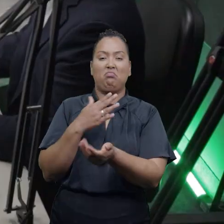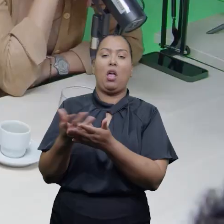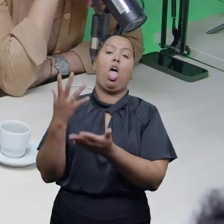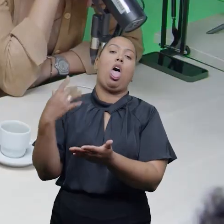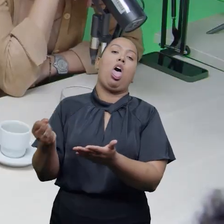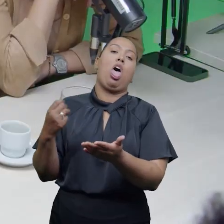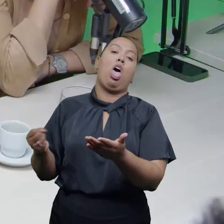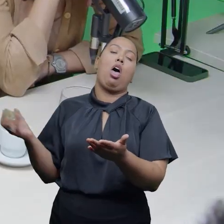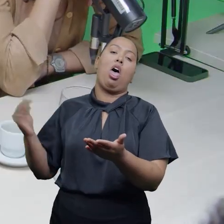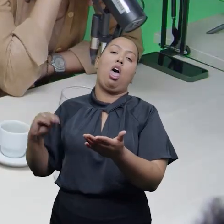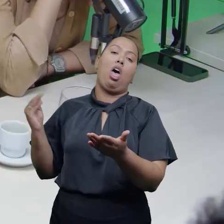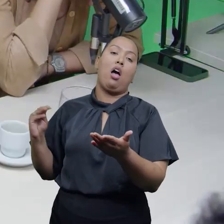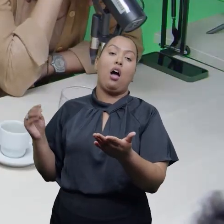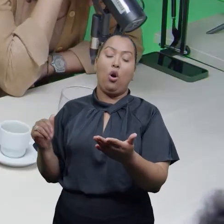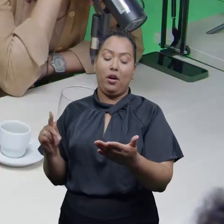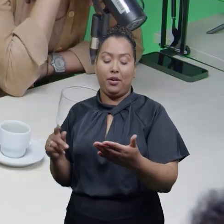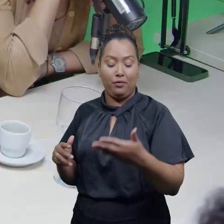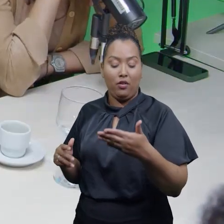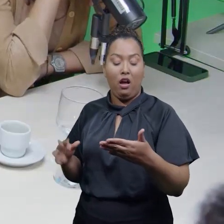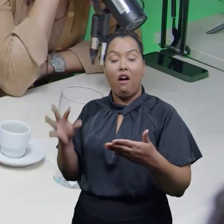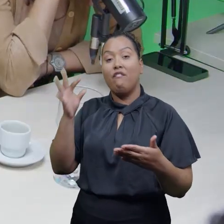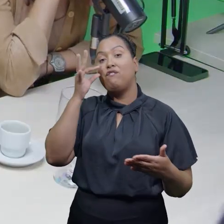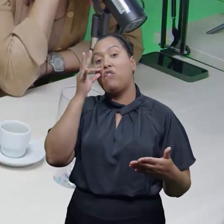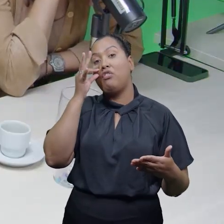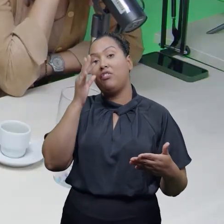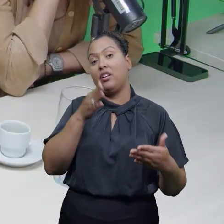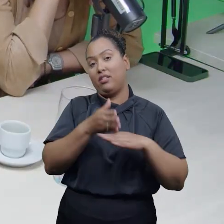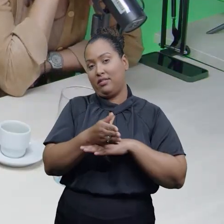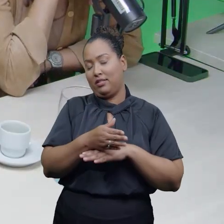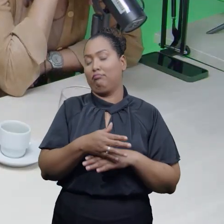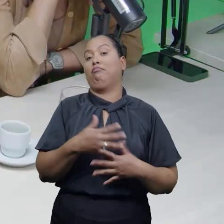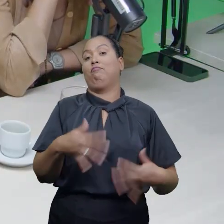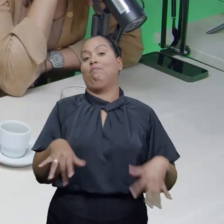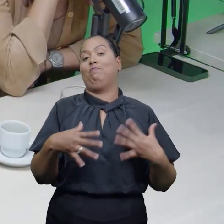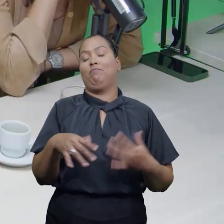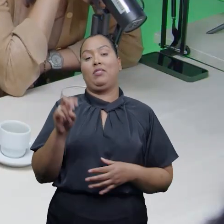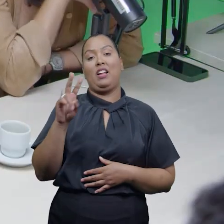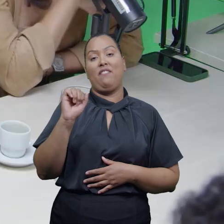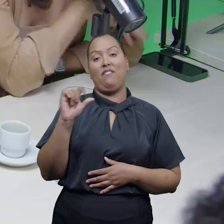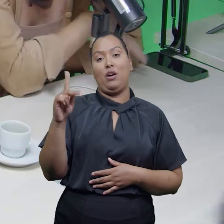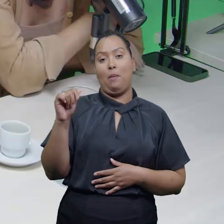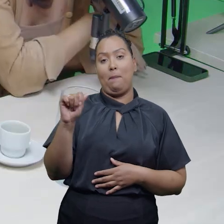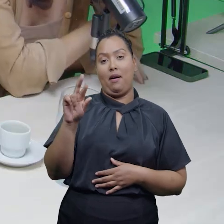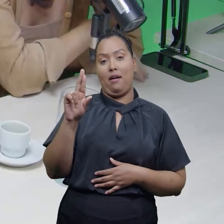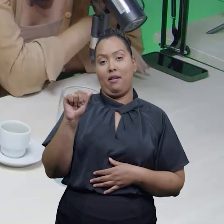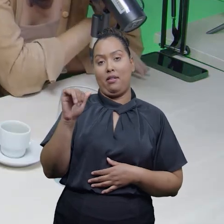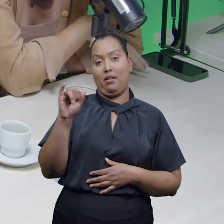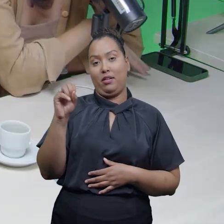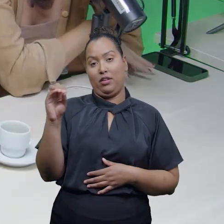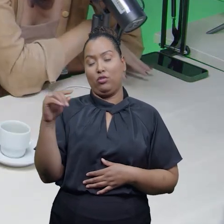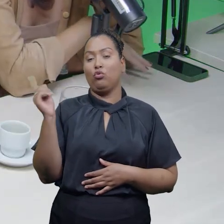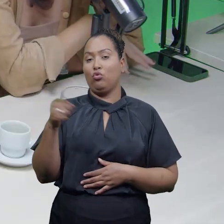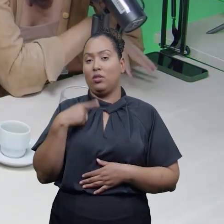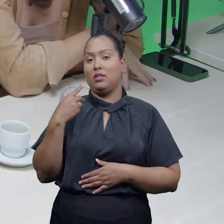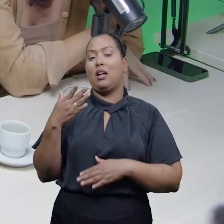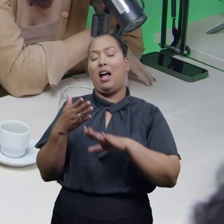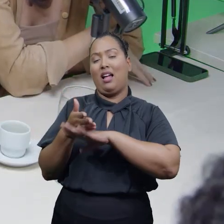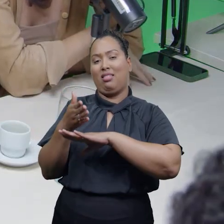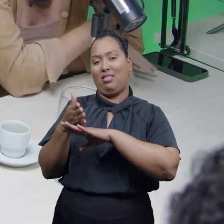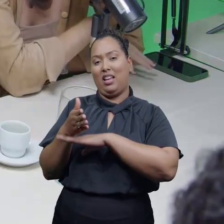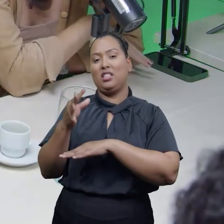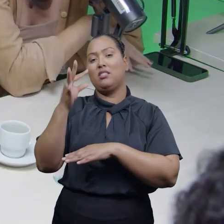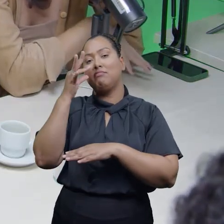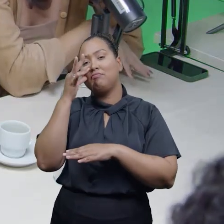tudo, né? Na hora tem que ir lá para olhar se é aquilo mesmo. Lá em Valparaíso, inclusive, a gente atende presencialmente no